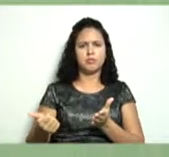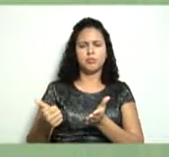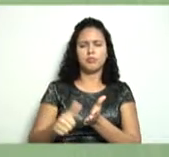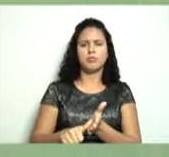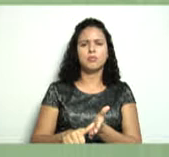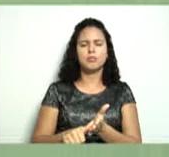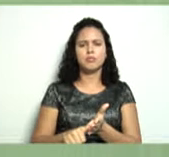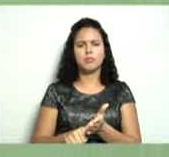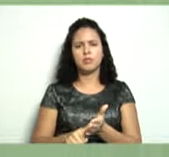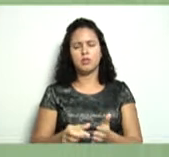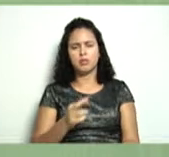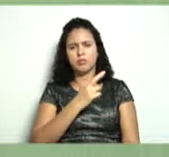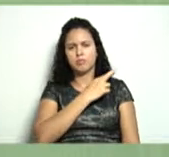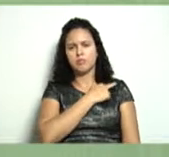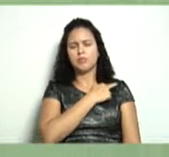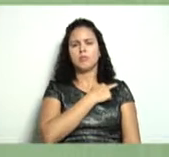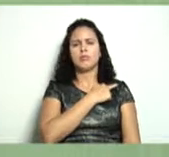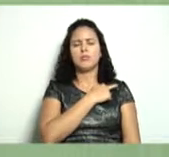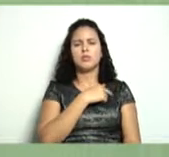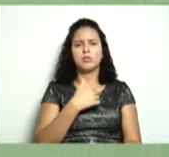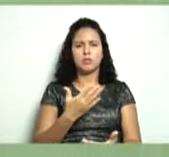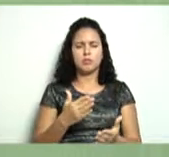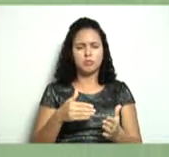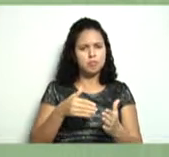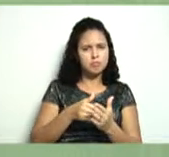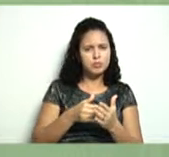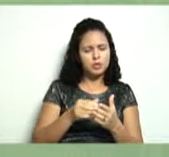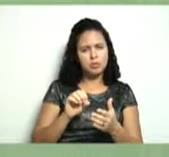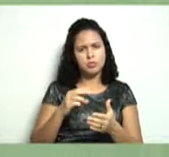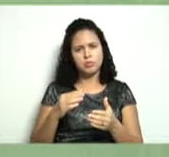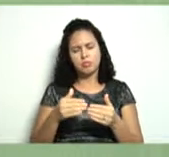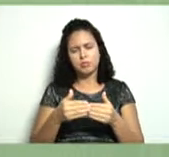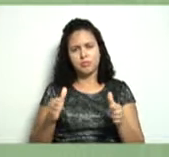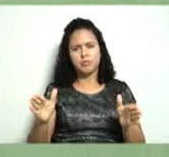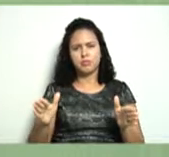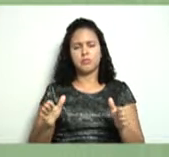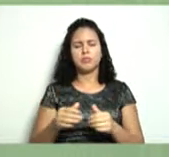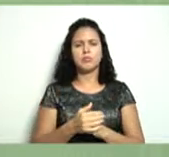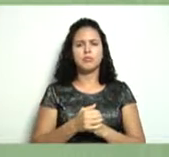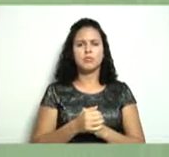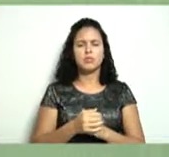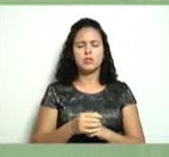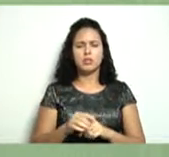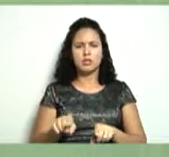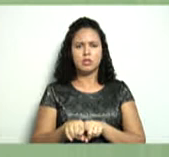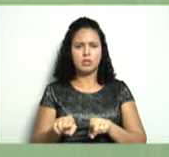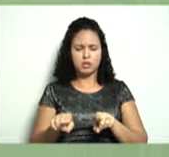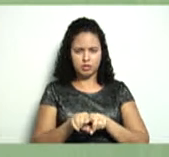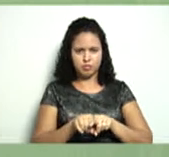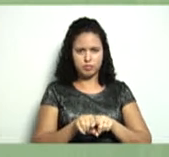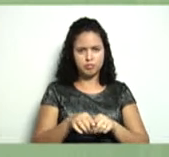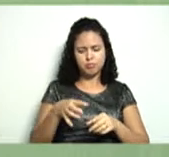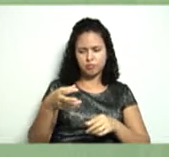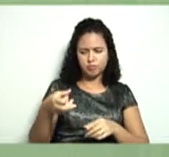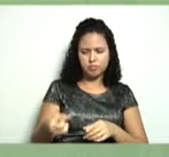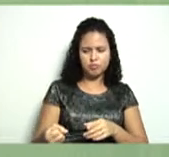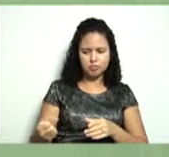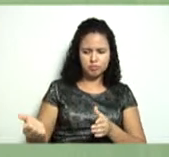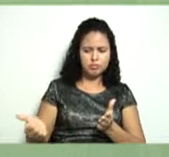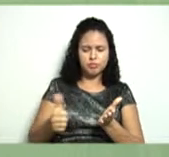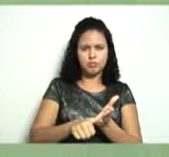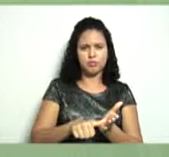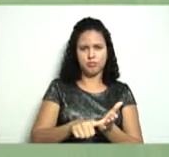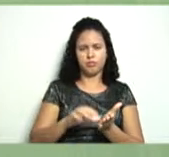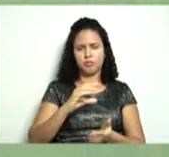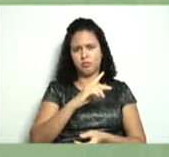são as suas responsabilidades, que pode ser limitada ou ilimitada, quais são as condições para ser admitido como